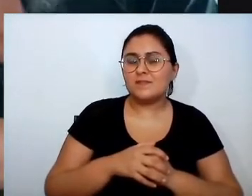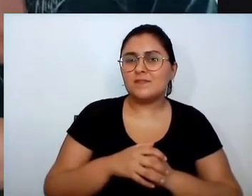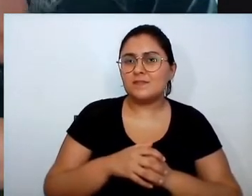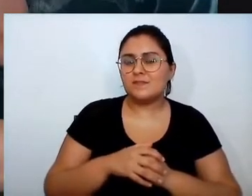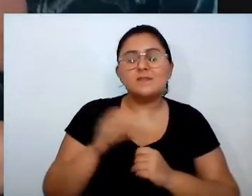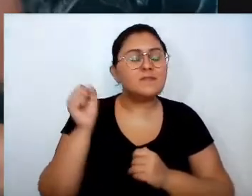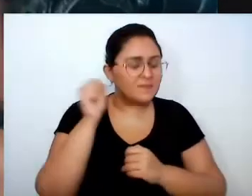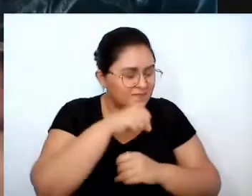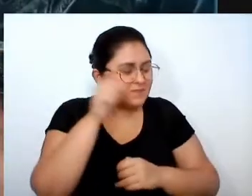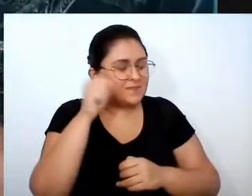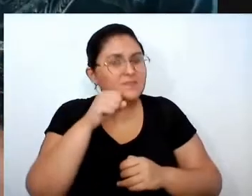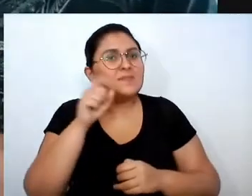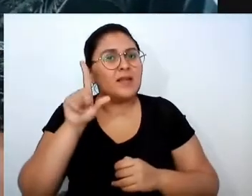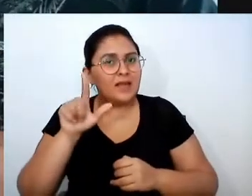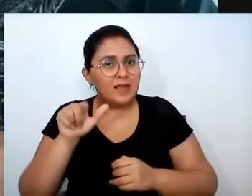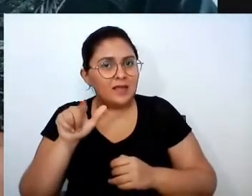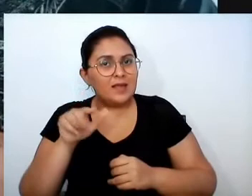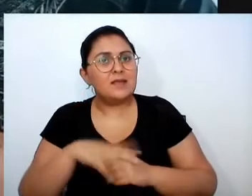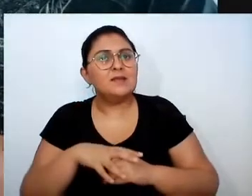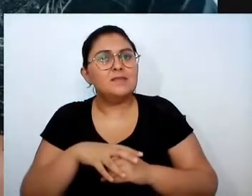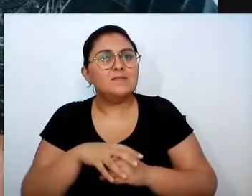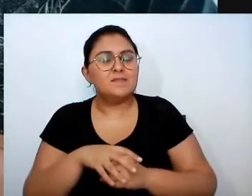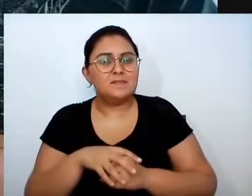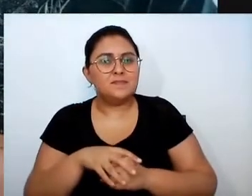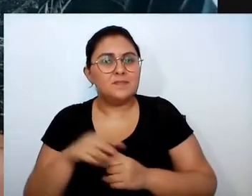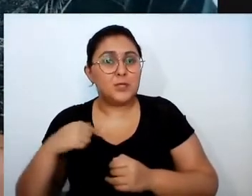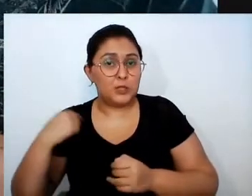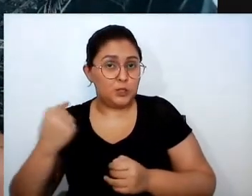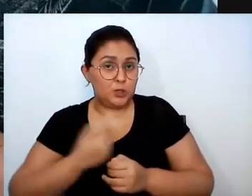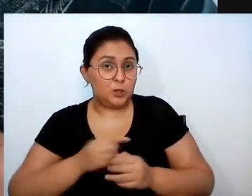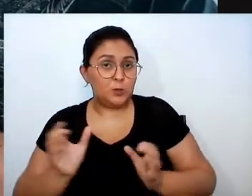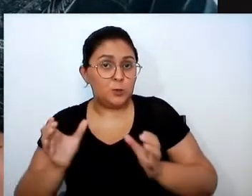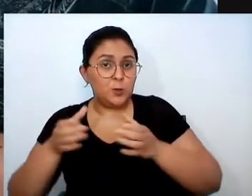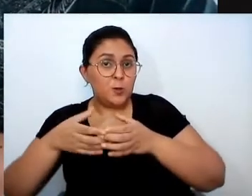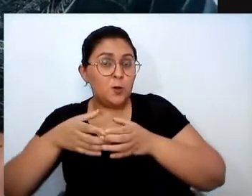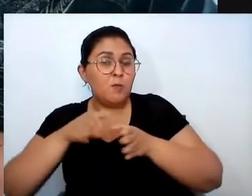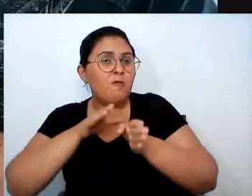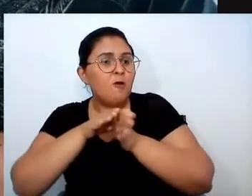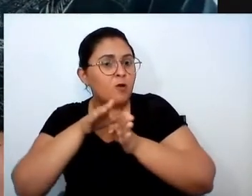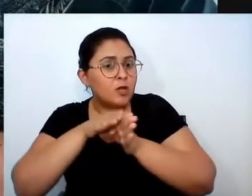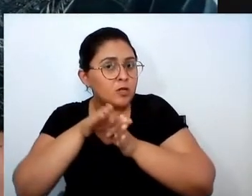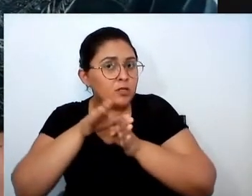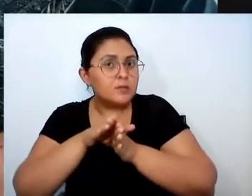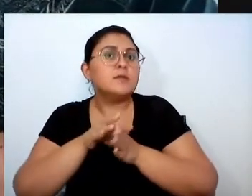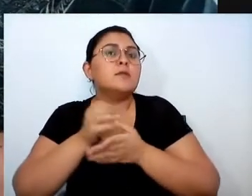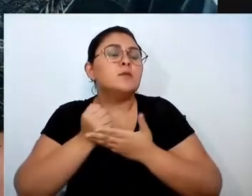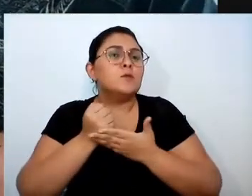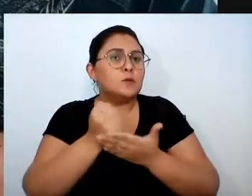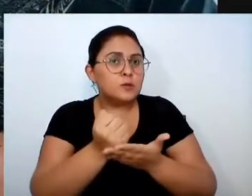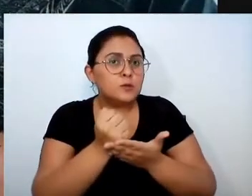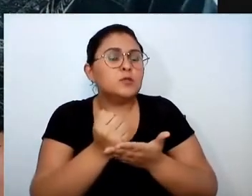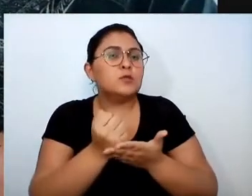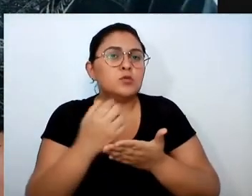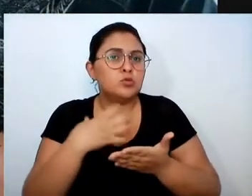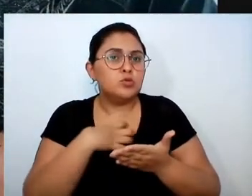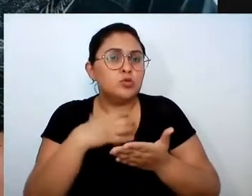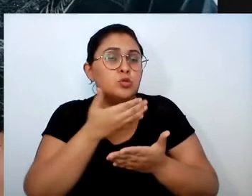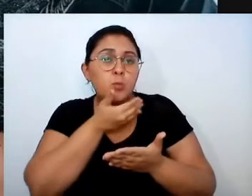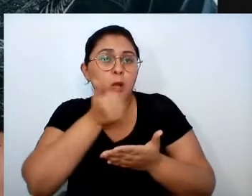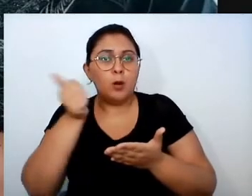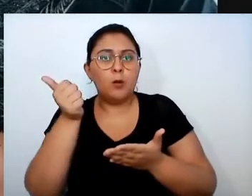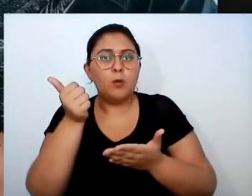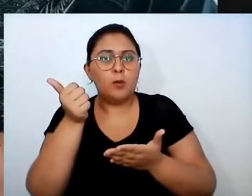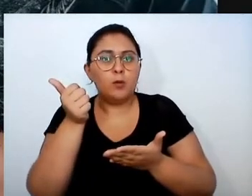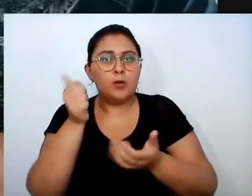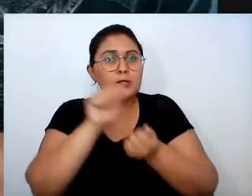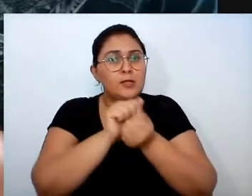vai isso. A partir disso a gente orientando. vai orientando como que a gente quer que fique, né, para deixar o mais